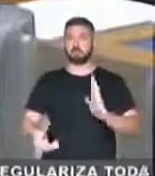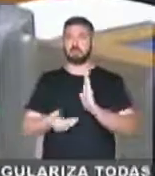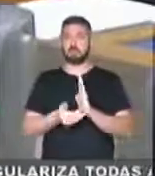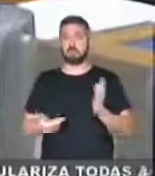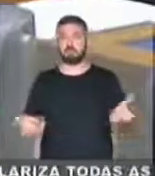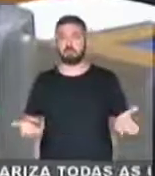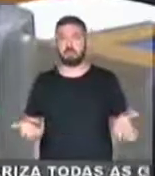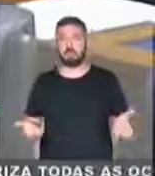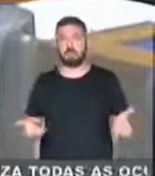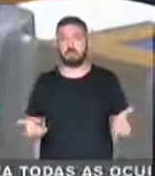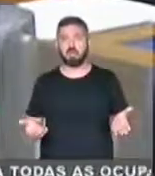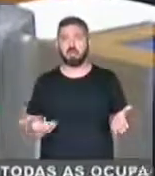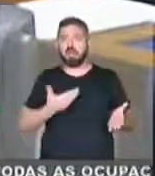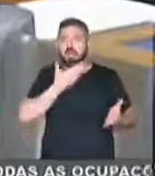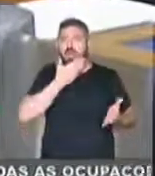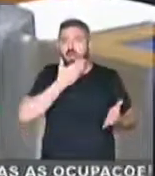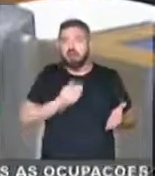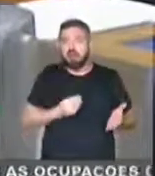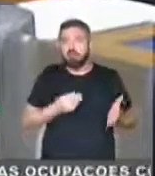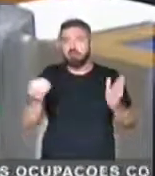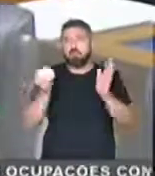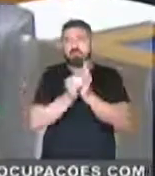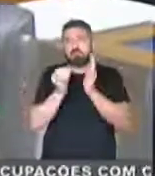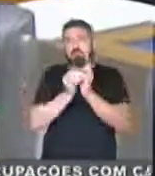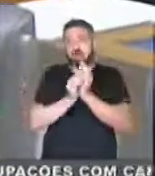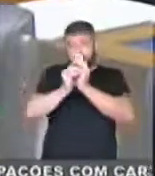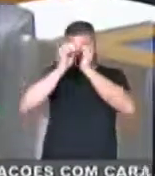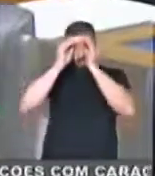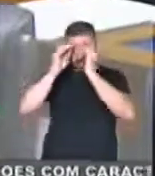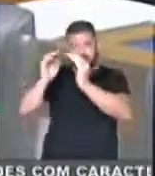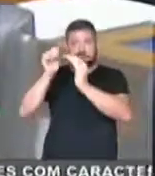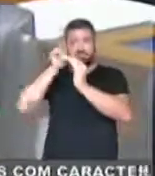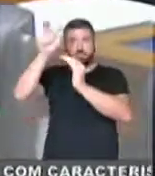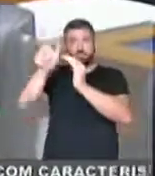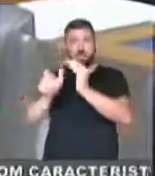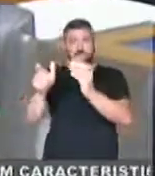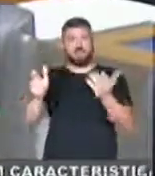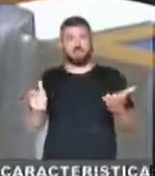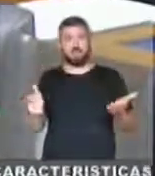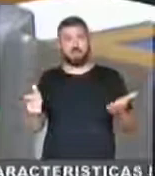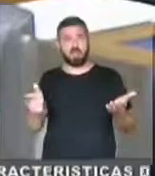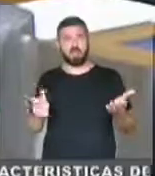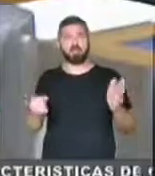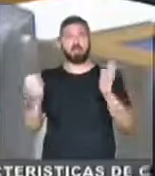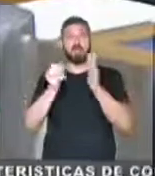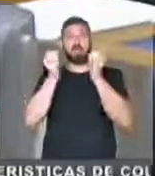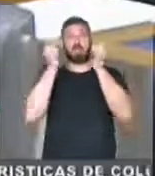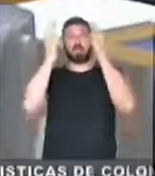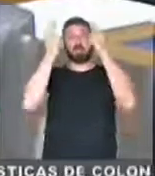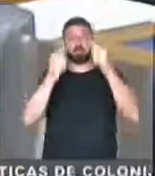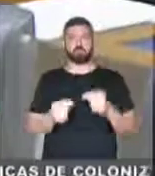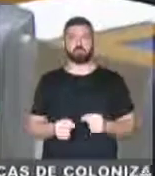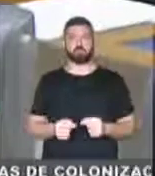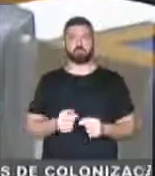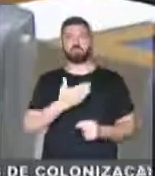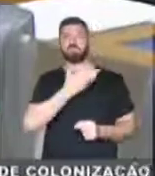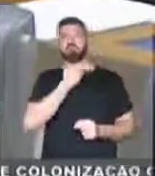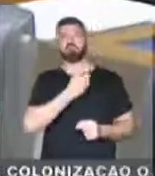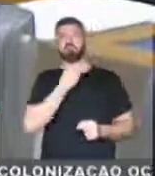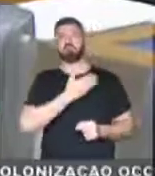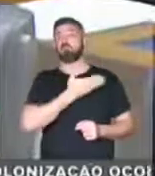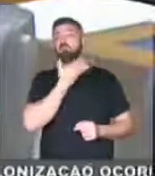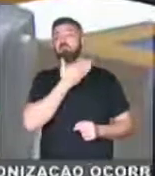casa de leis os homens desrespeitarem uma mulher. É um absurdo que esses